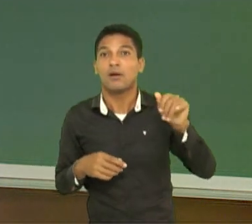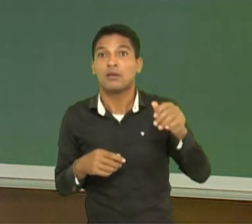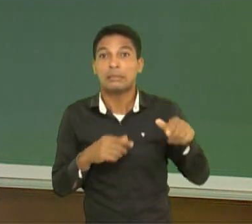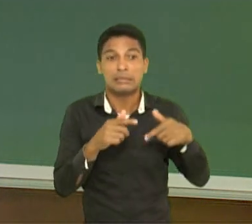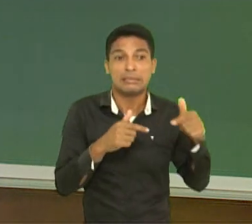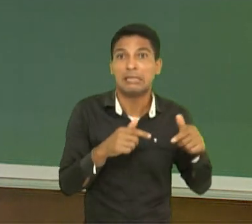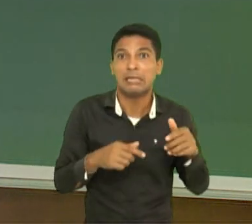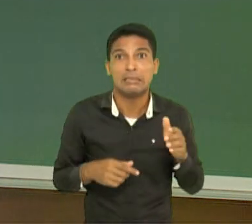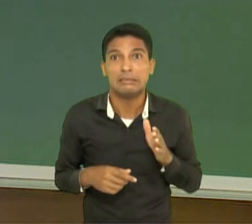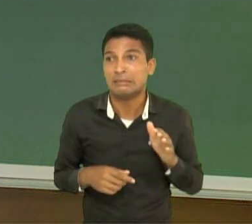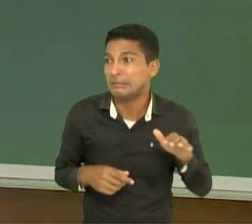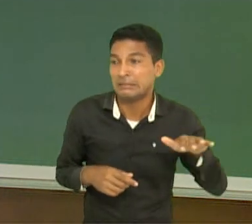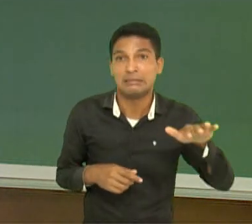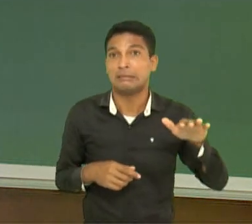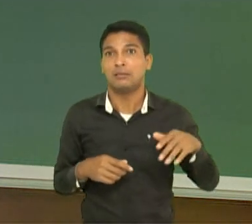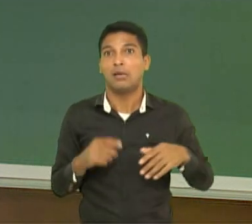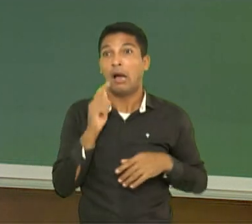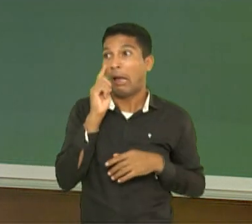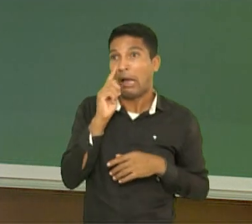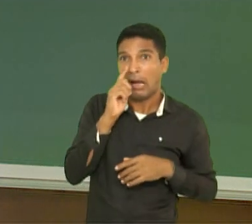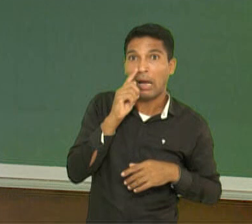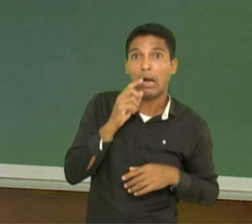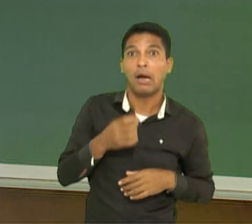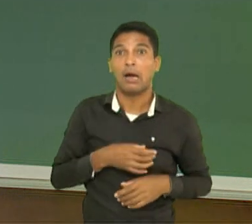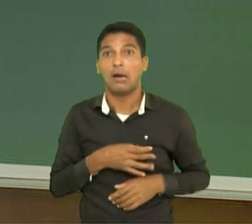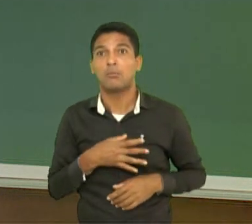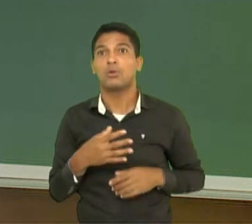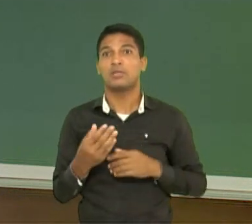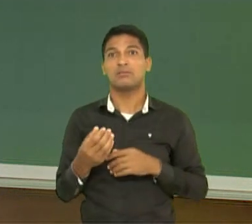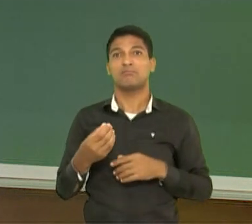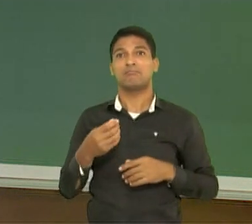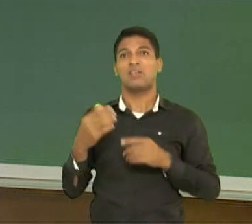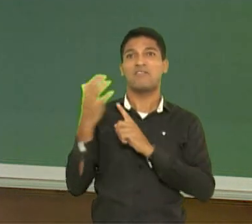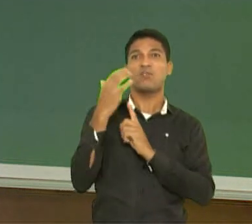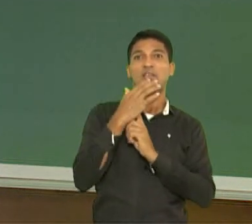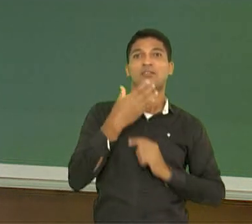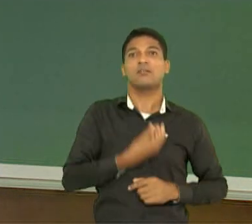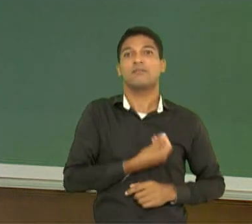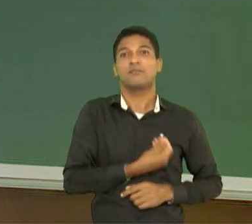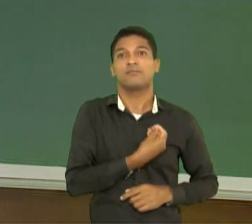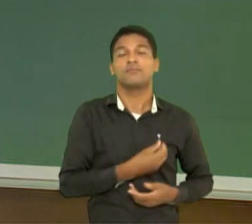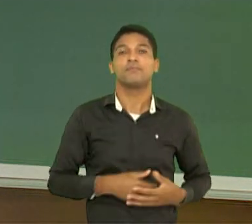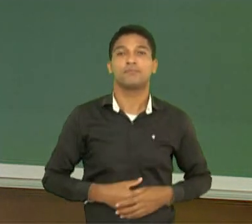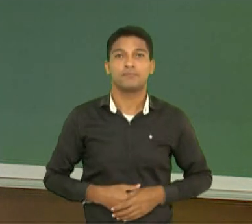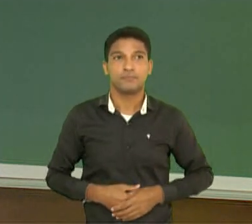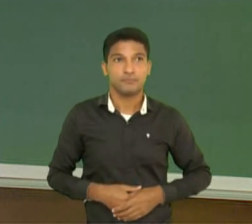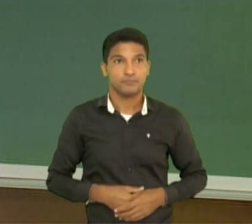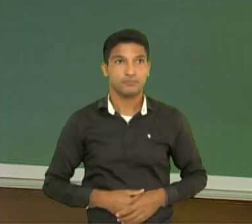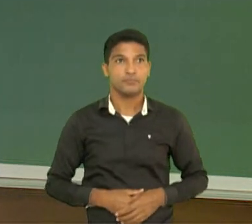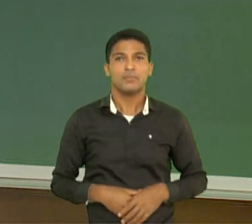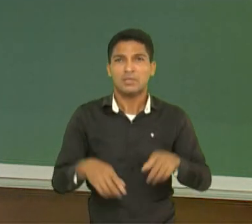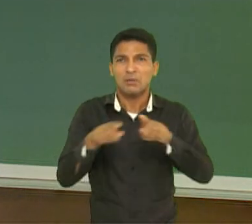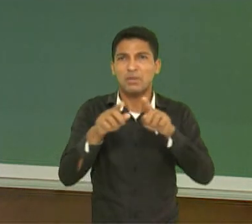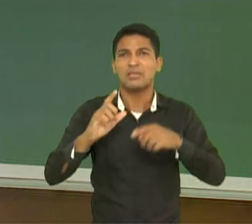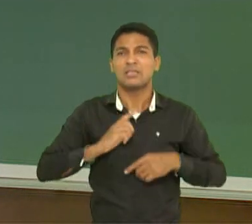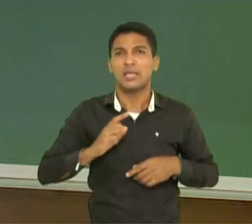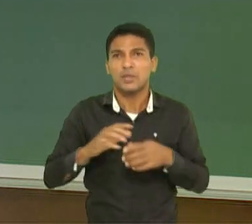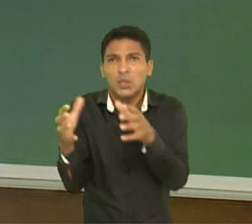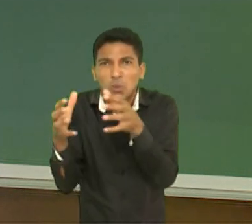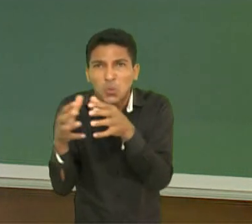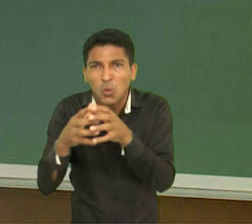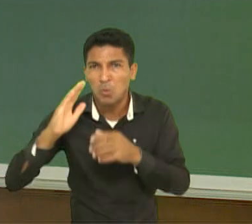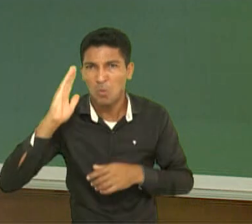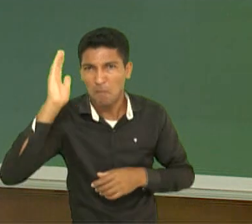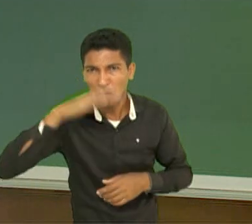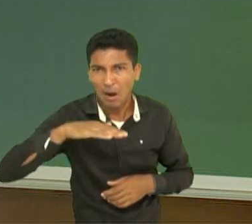criminosas, no tráfico de drogas, no terrorismo, que cada vez mais vem ampliando suas ações. Então, organizações criminosas,